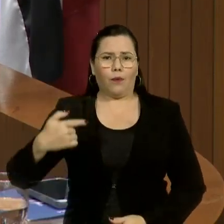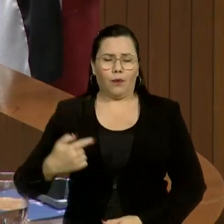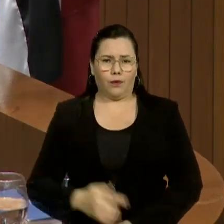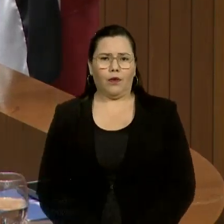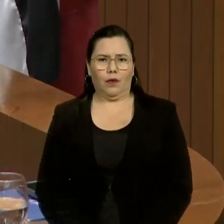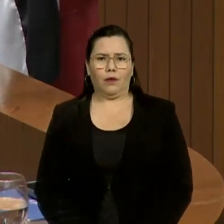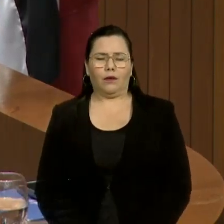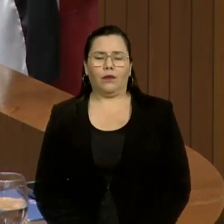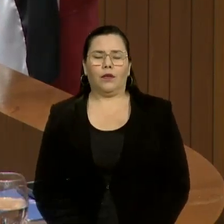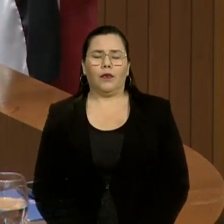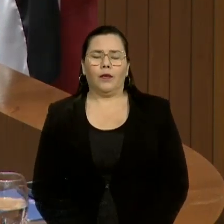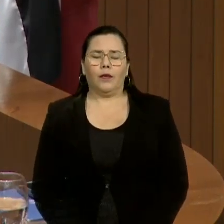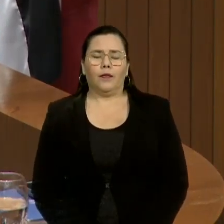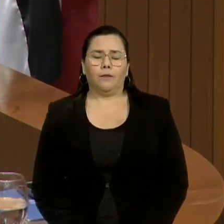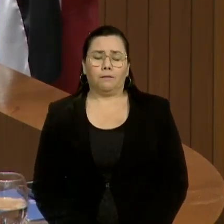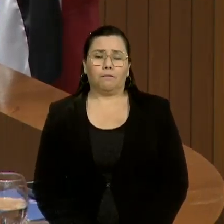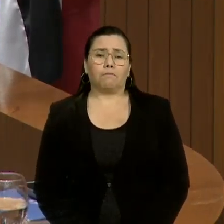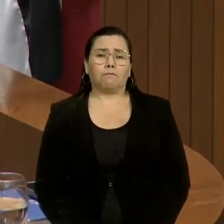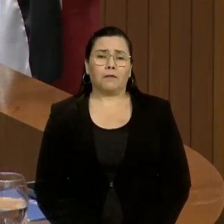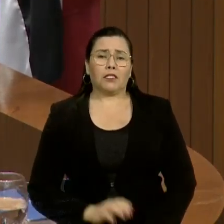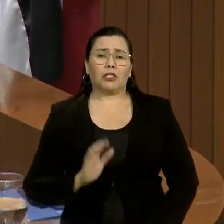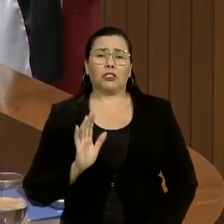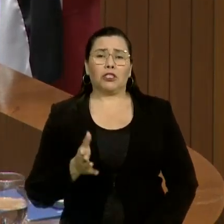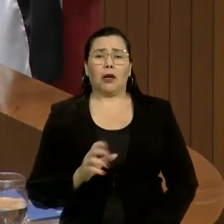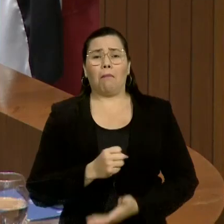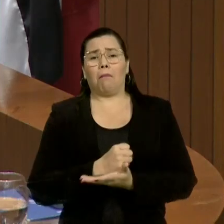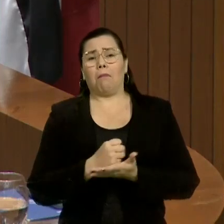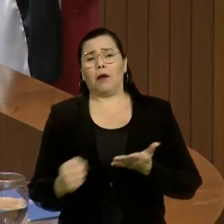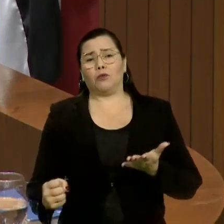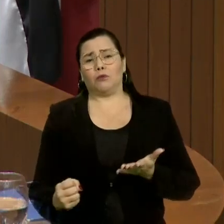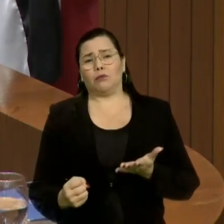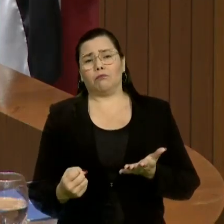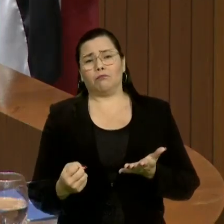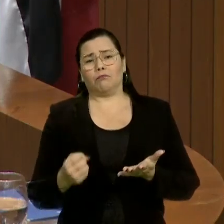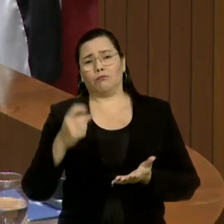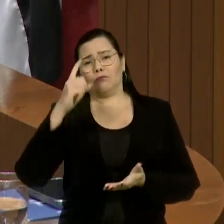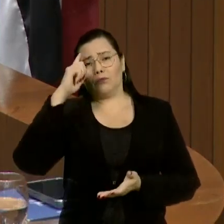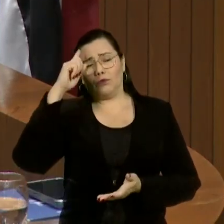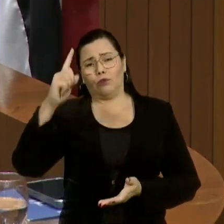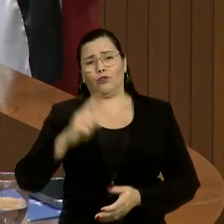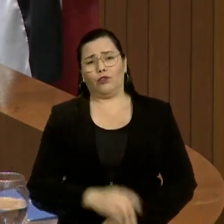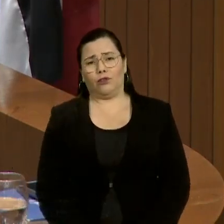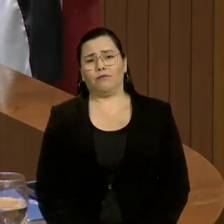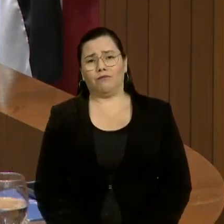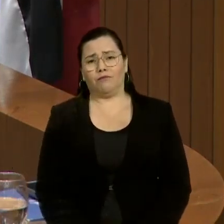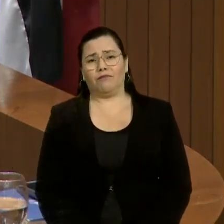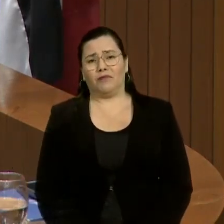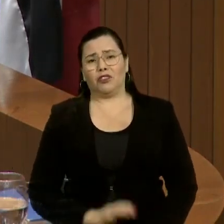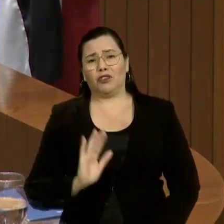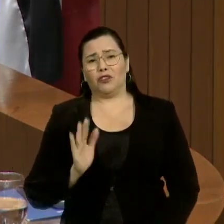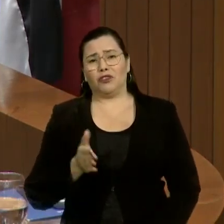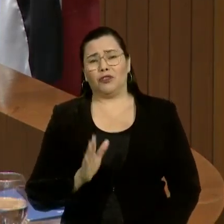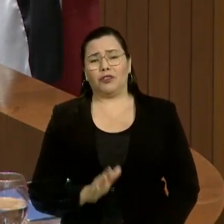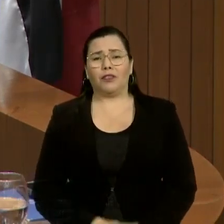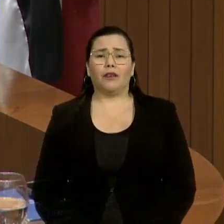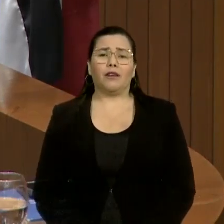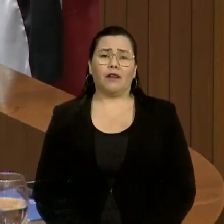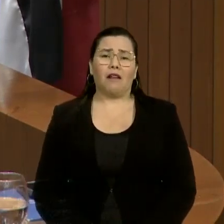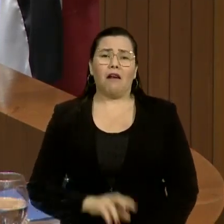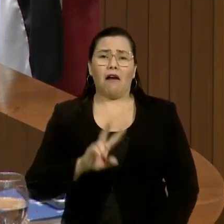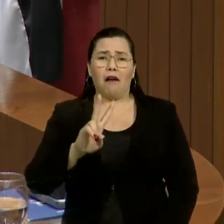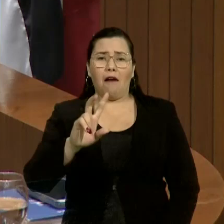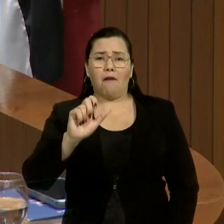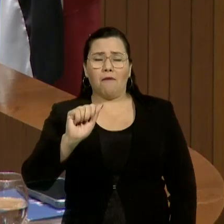verdade, é extremamente grave e demanda atenção urgente do governador. Urgente, a gente não pode deixar nossos profissionais de